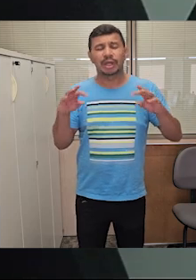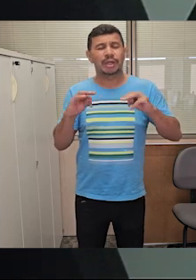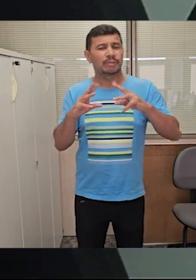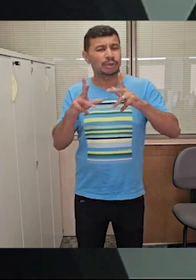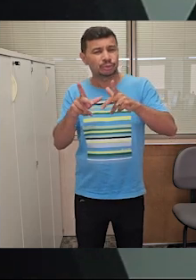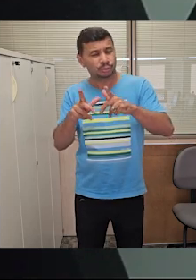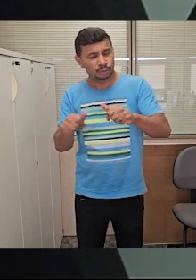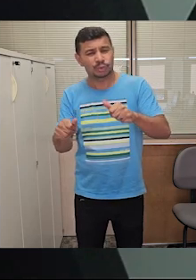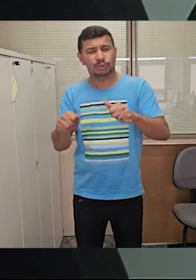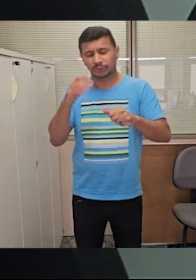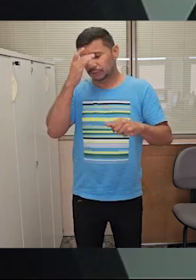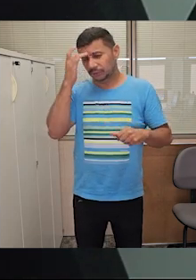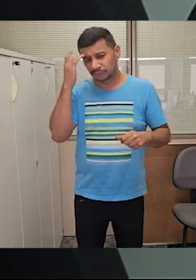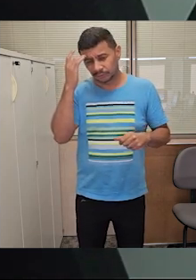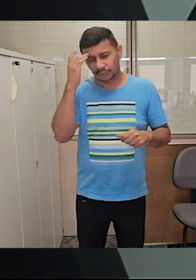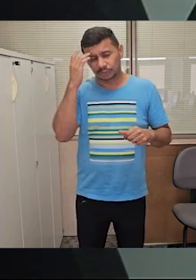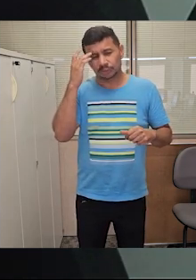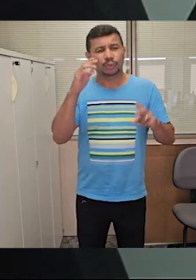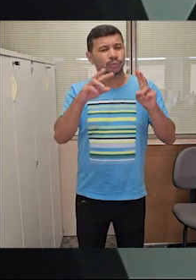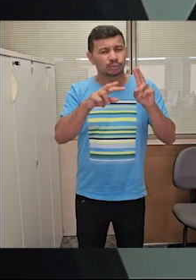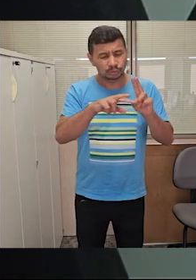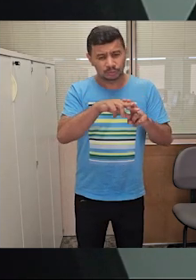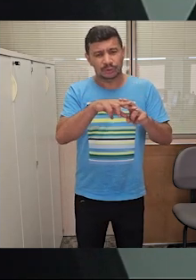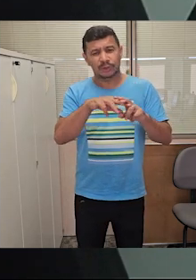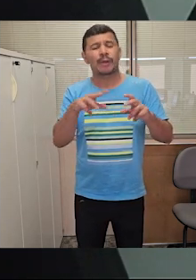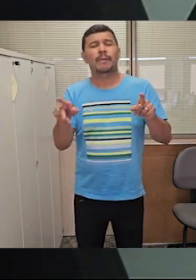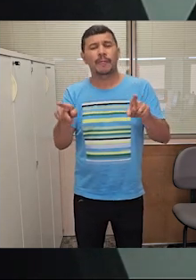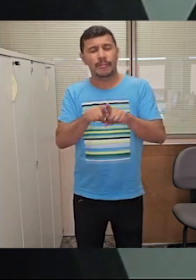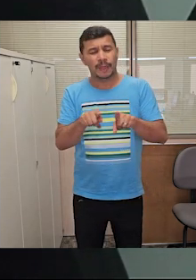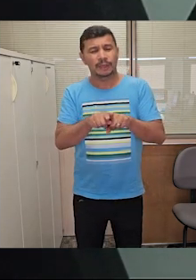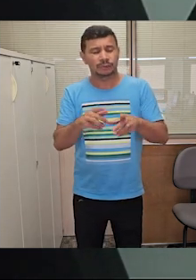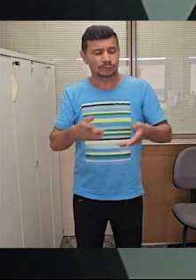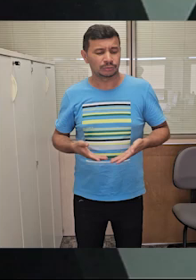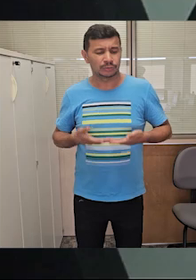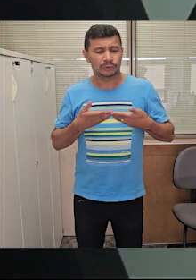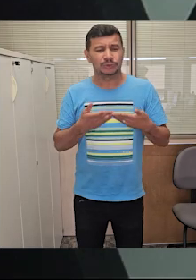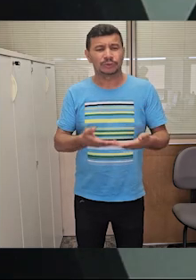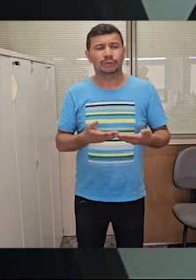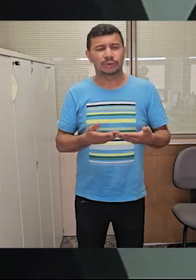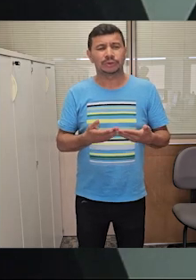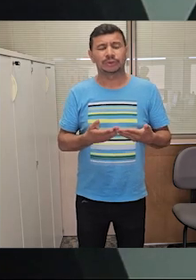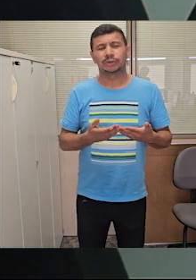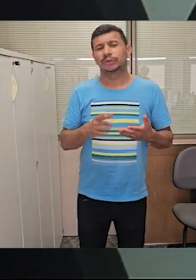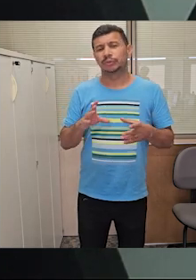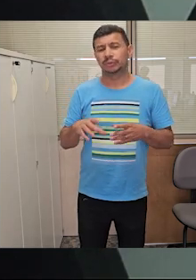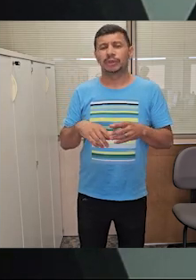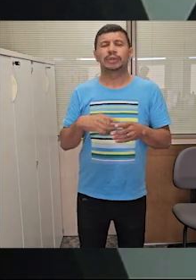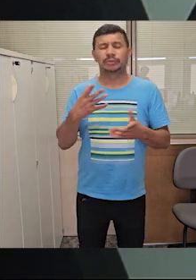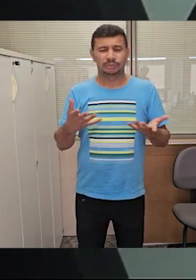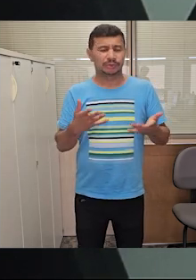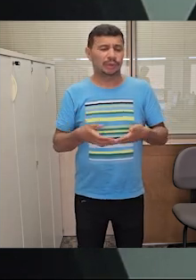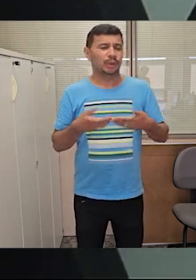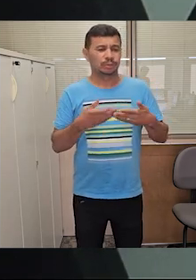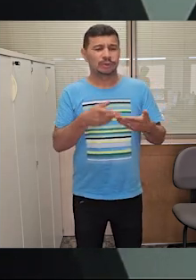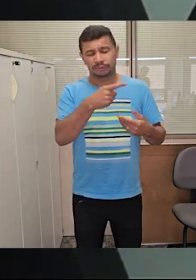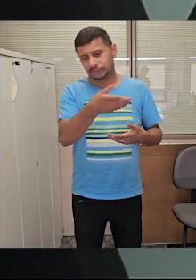para esses golpistas. Se nós aceitássemos isso, era estarmos entregando a nossa cabeça para eles,